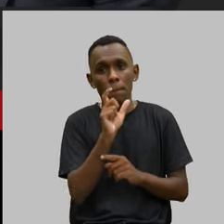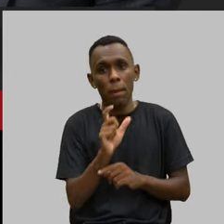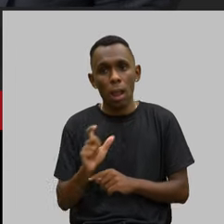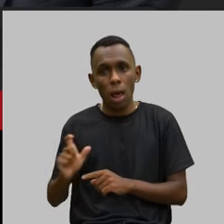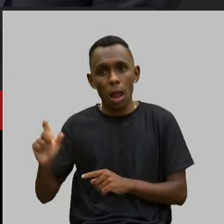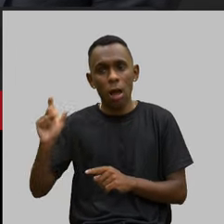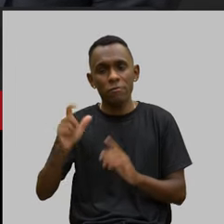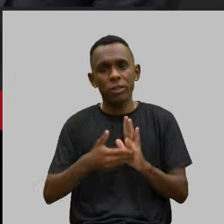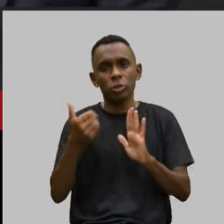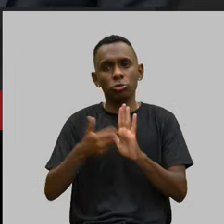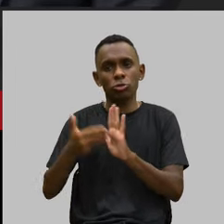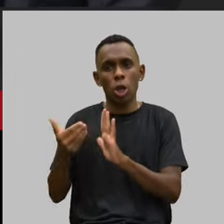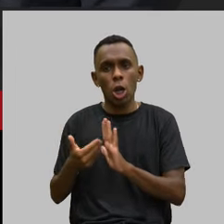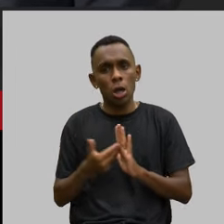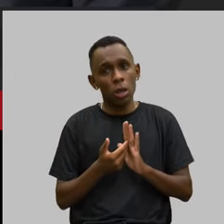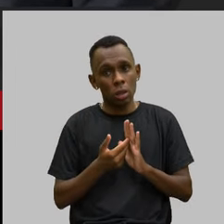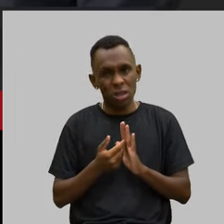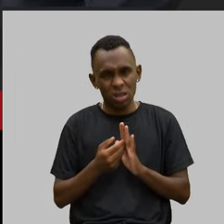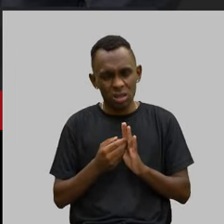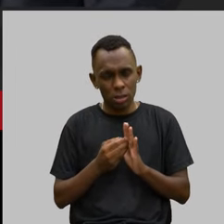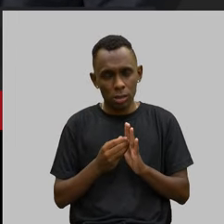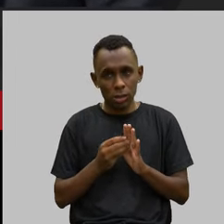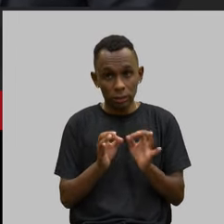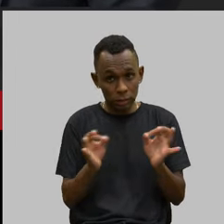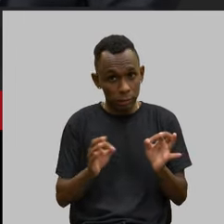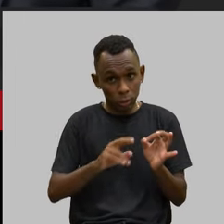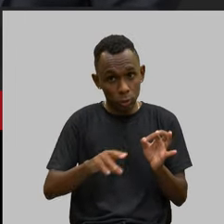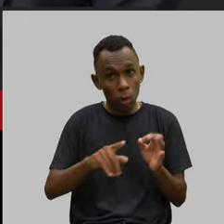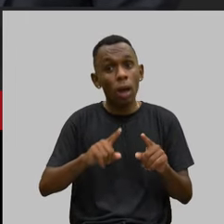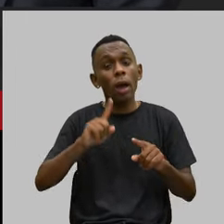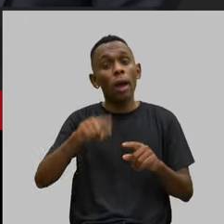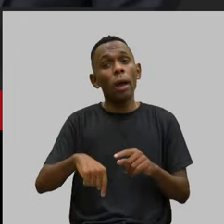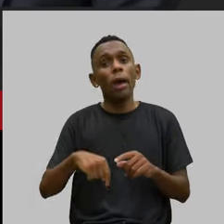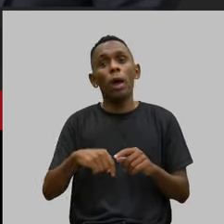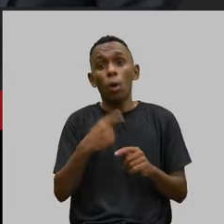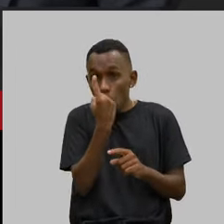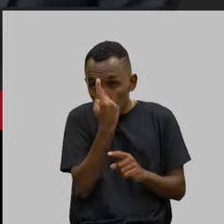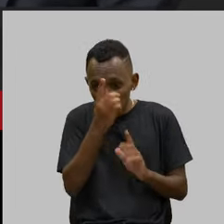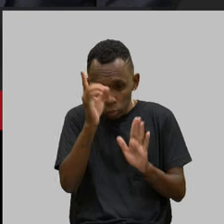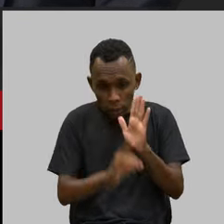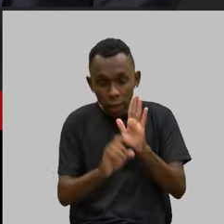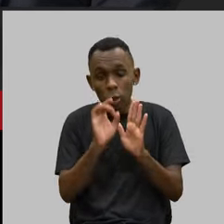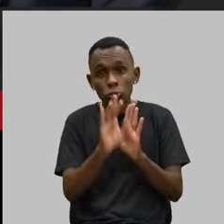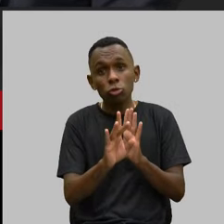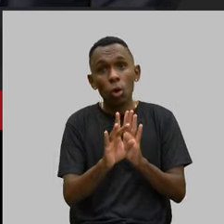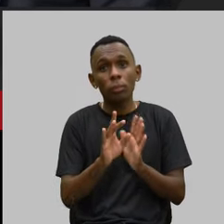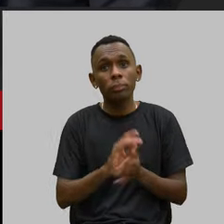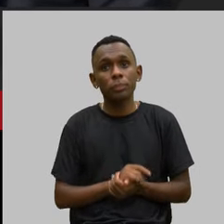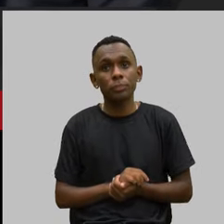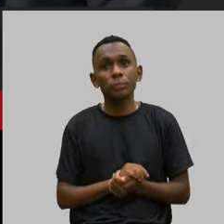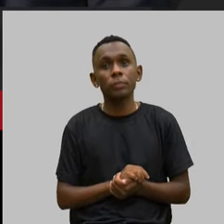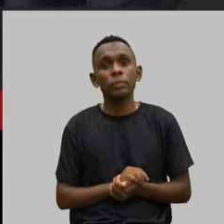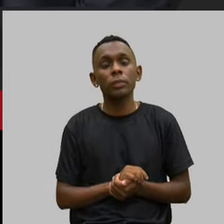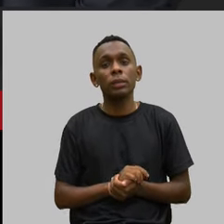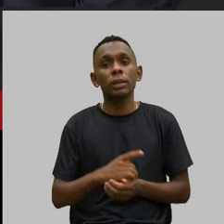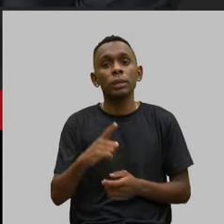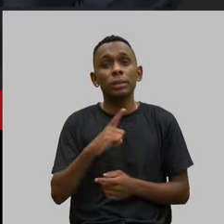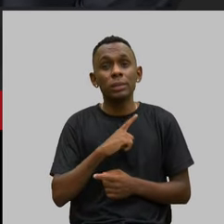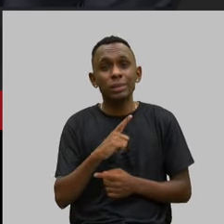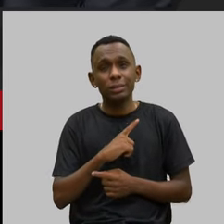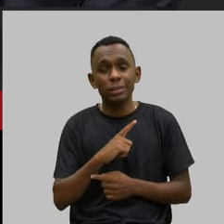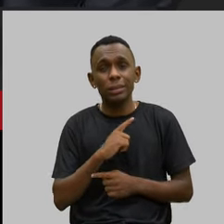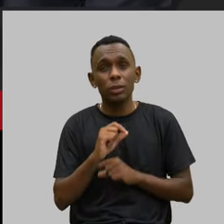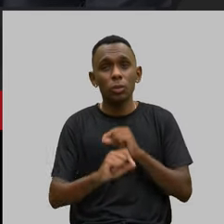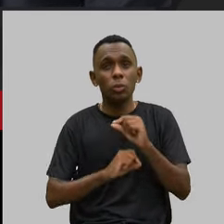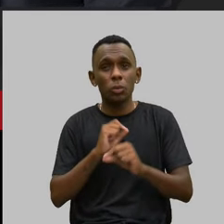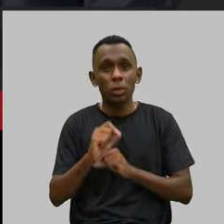isso não é pouco né nós conseguimos agregar em em um único decreto o que existia